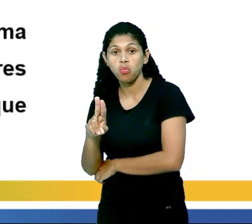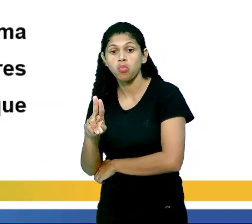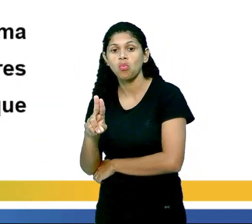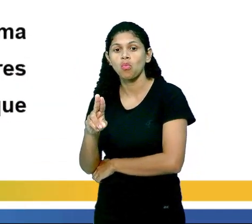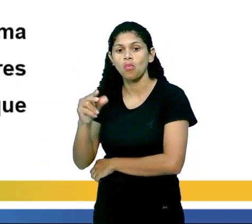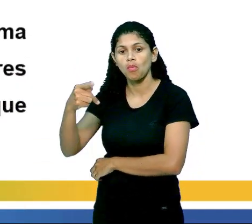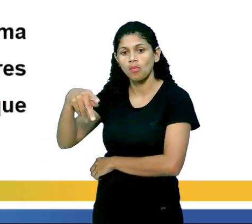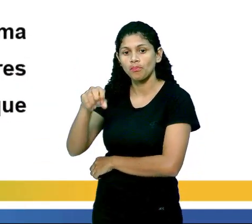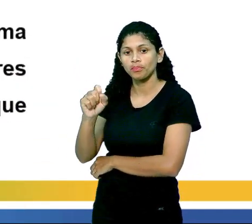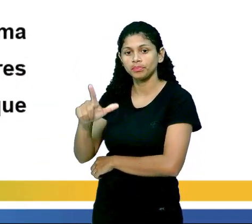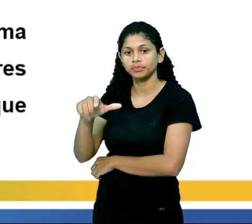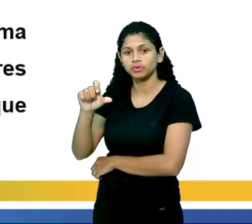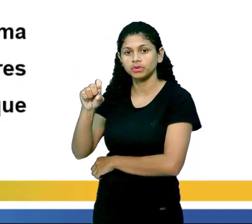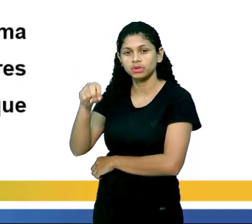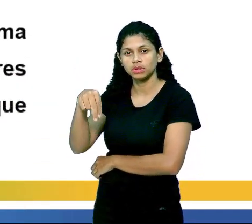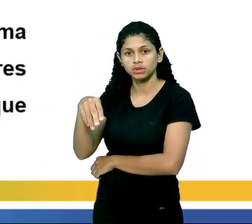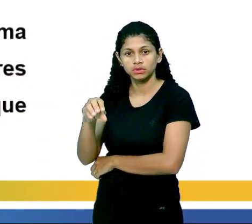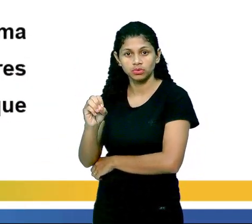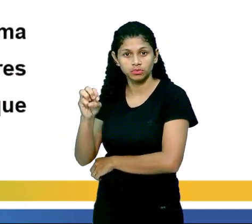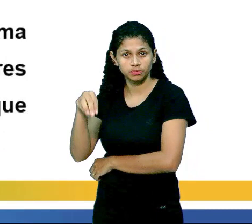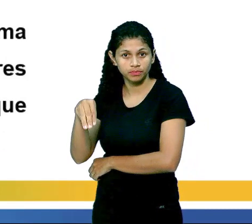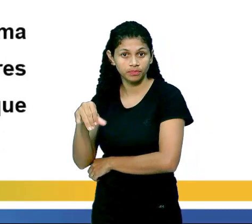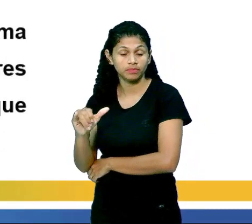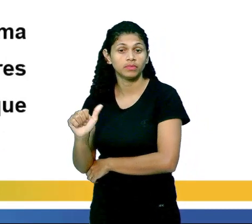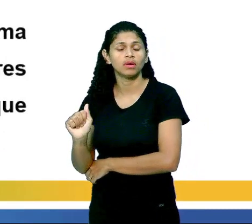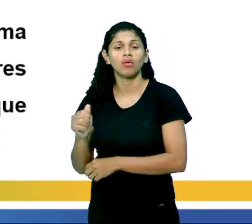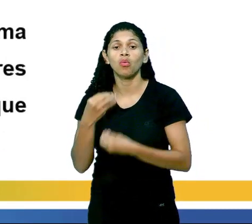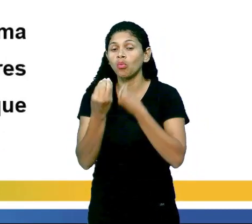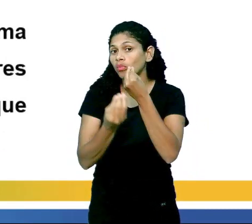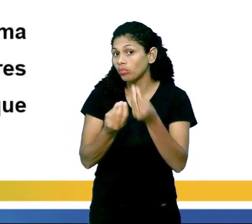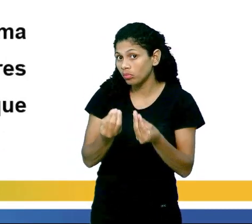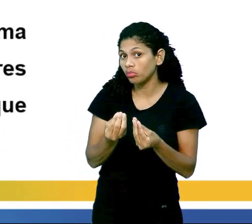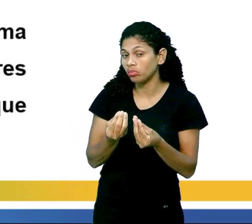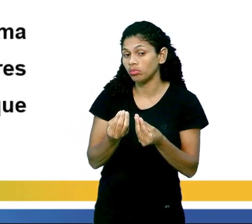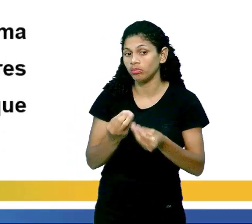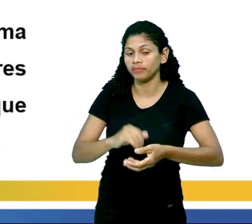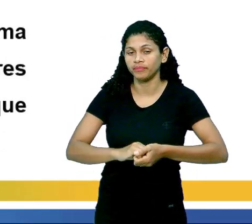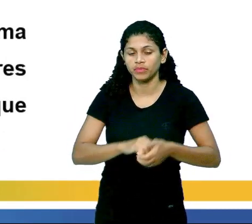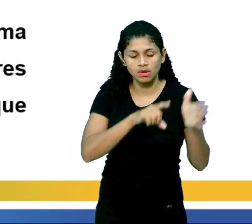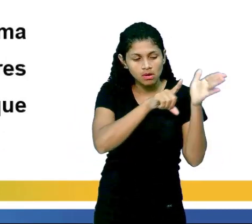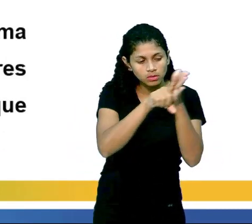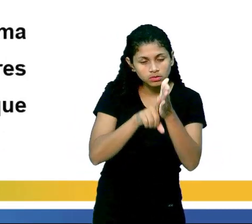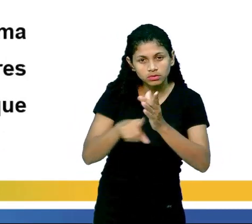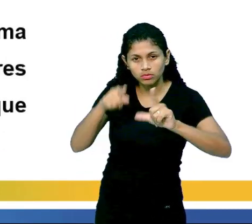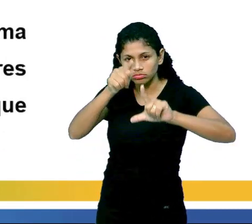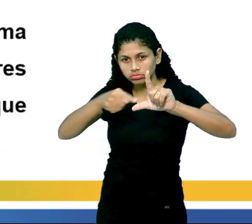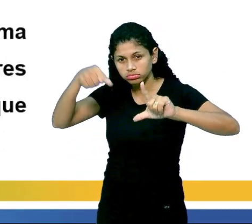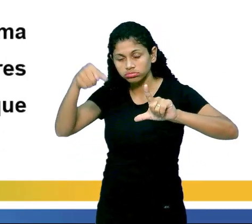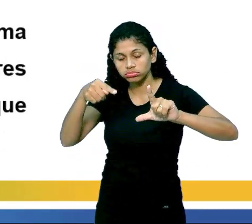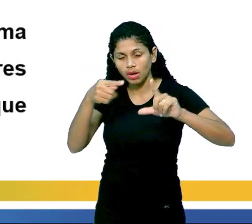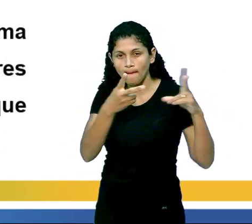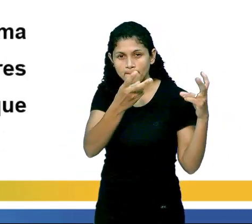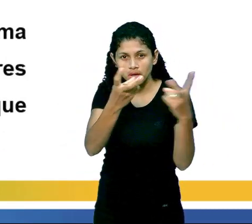Olha aí como ela é simples. Analisando o gráfico da função, nota-se que